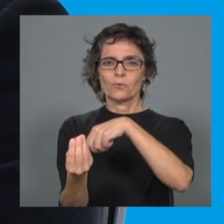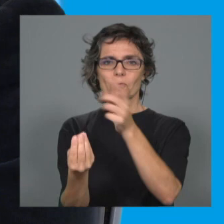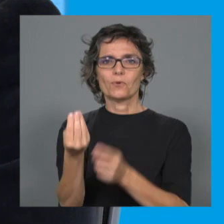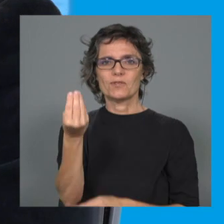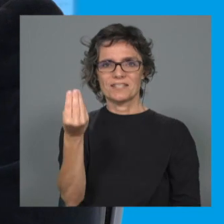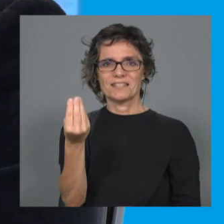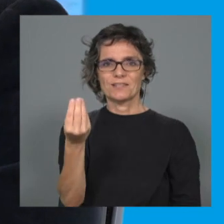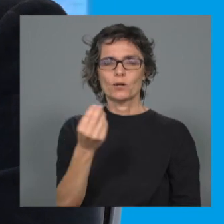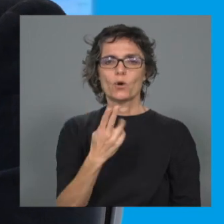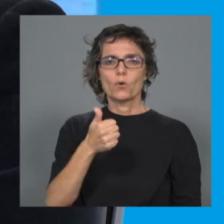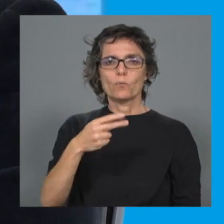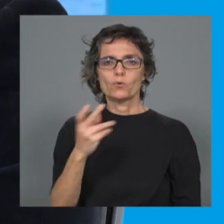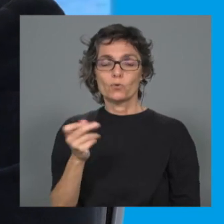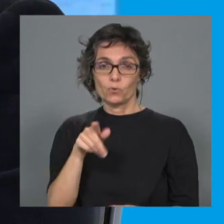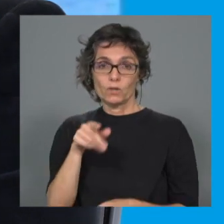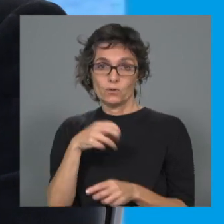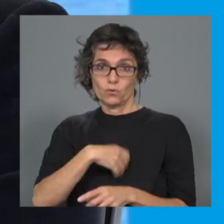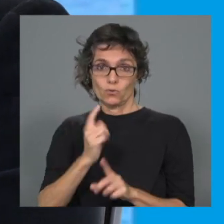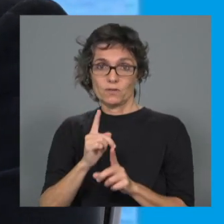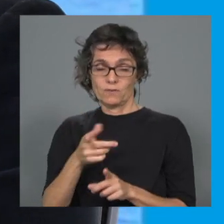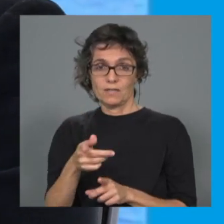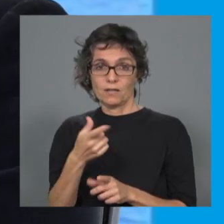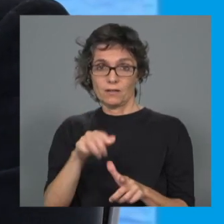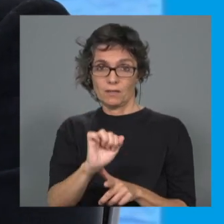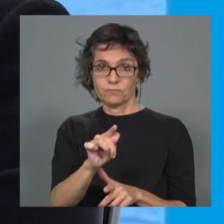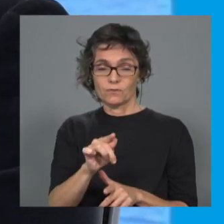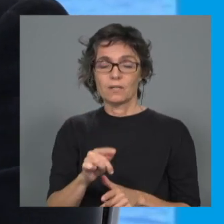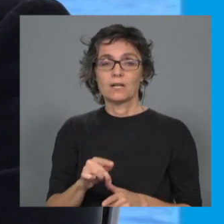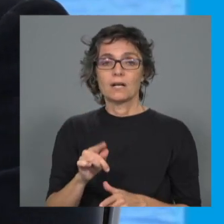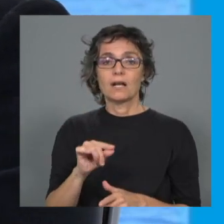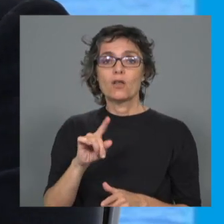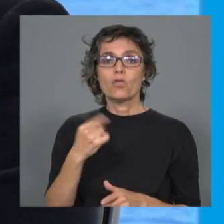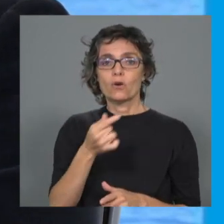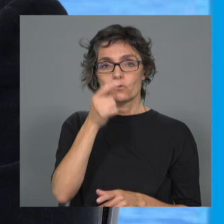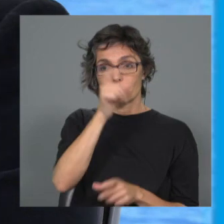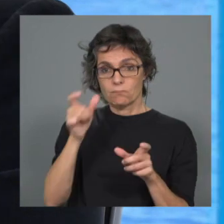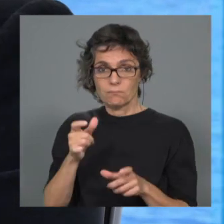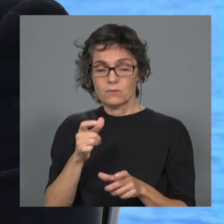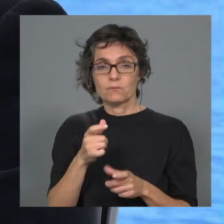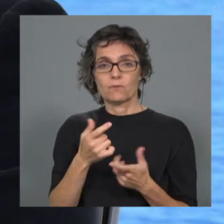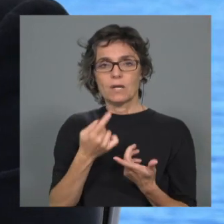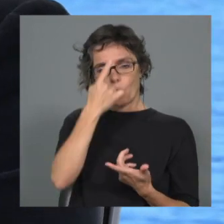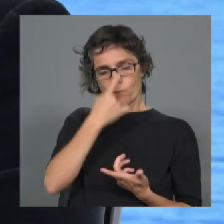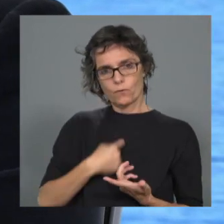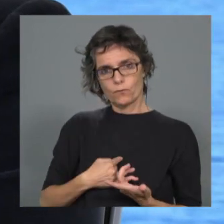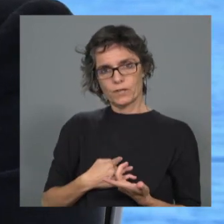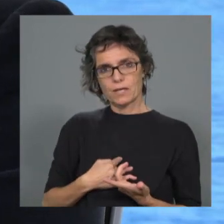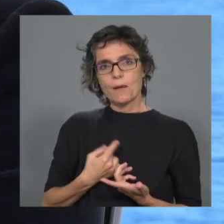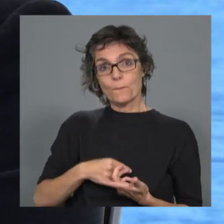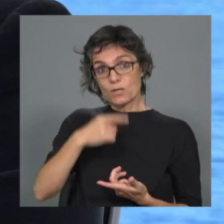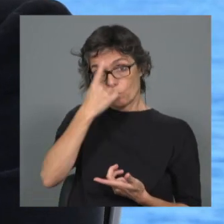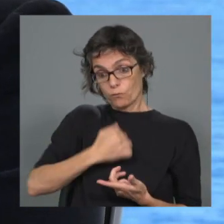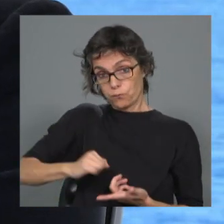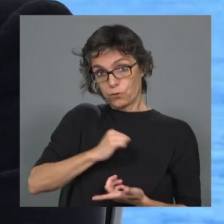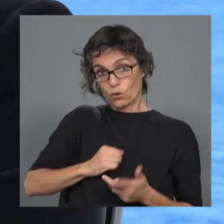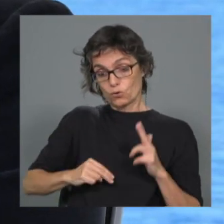pessoa, no sentido em que nós somos pessoas, mas estamos sempre em construção na relação com os outros. E esta ideia